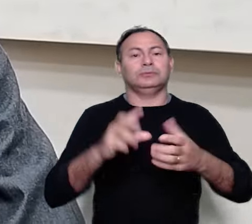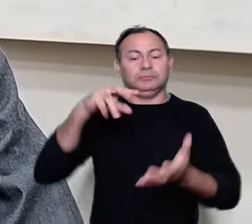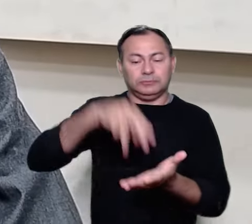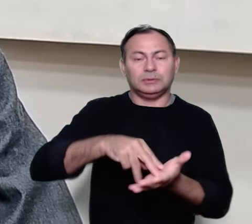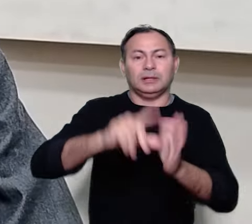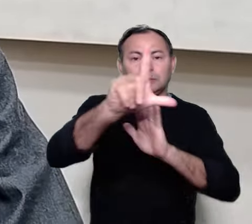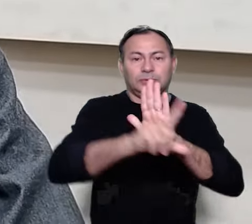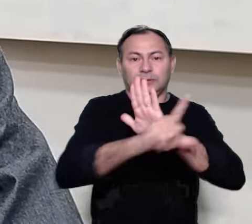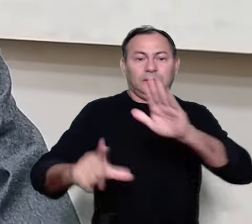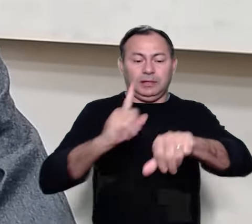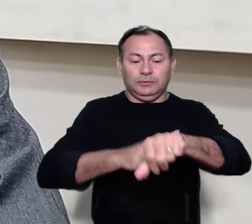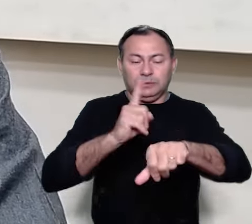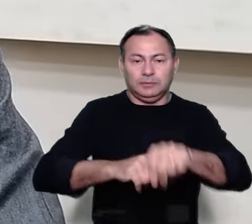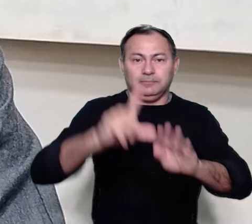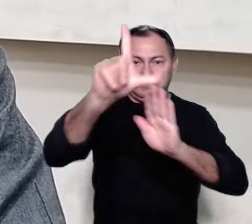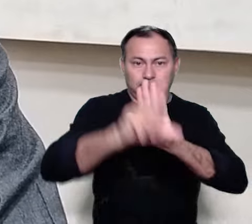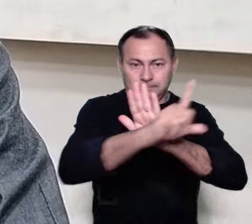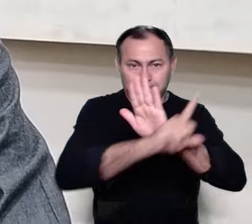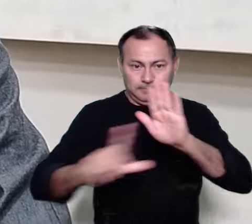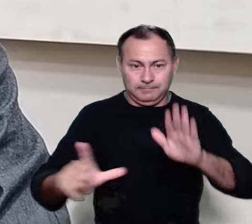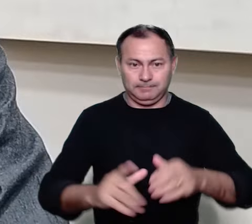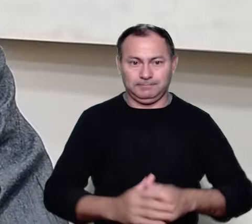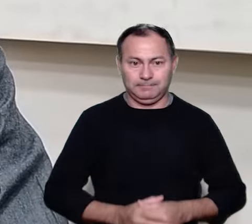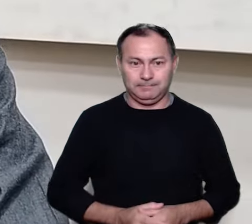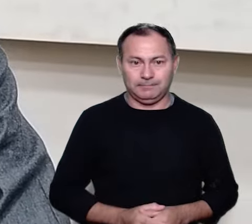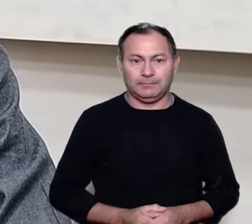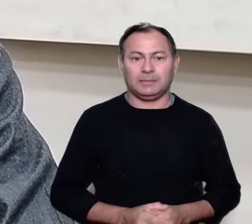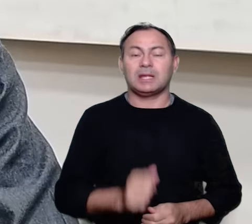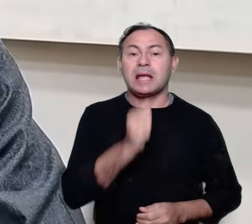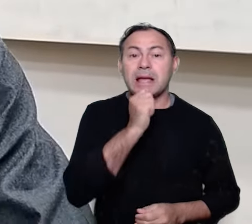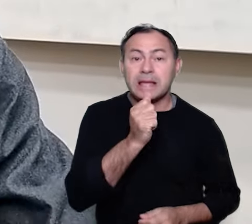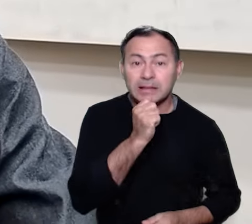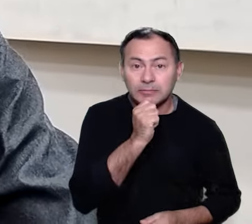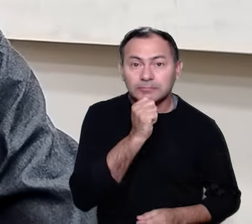ação litúrgica e com o tempo litúrgico.